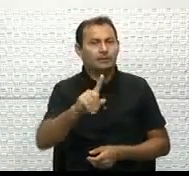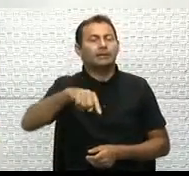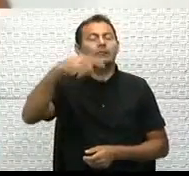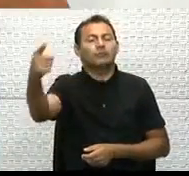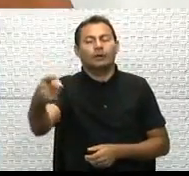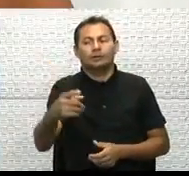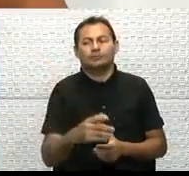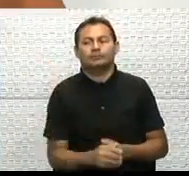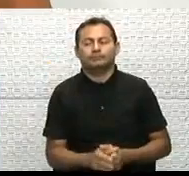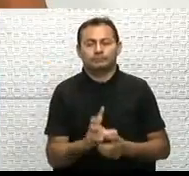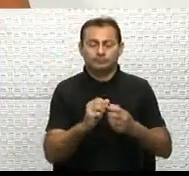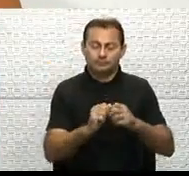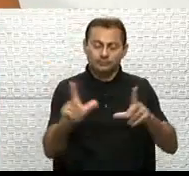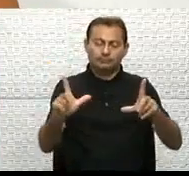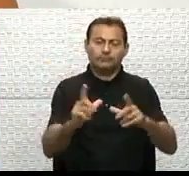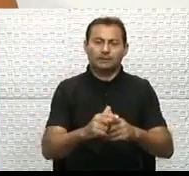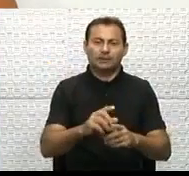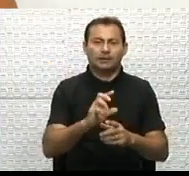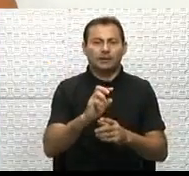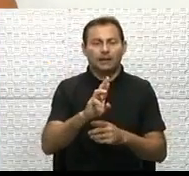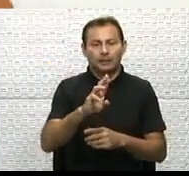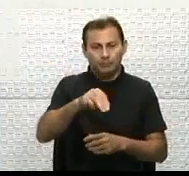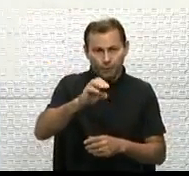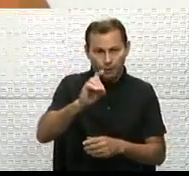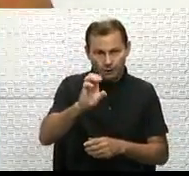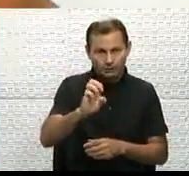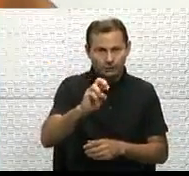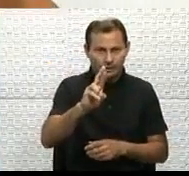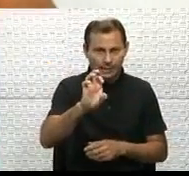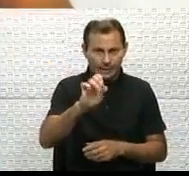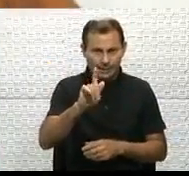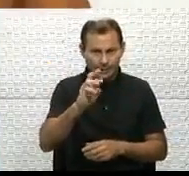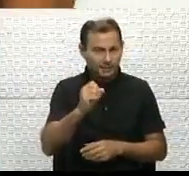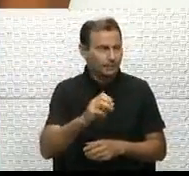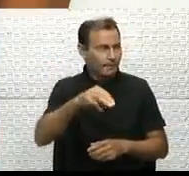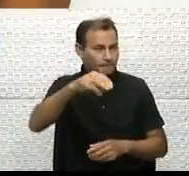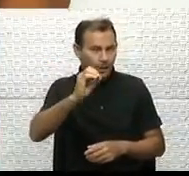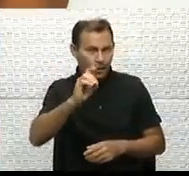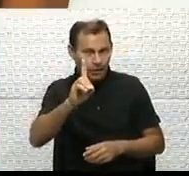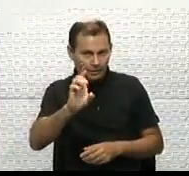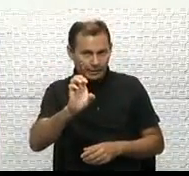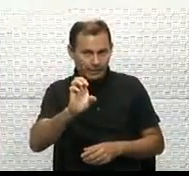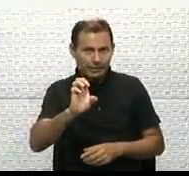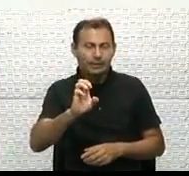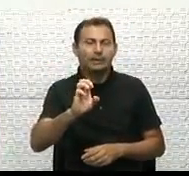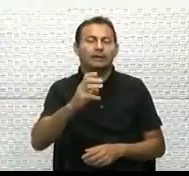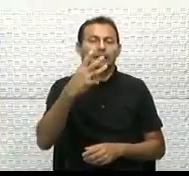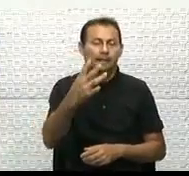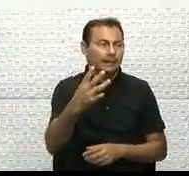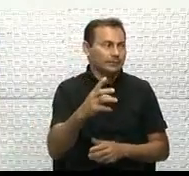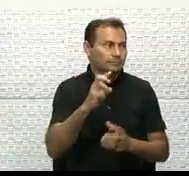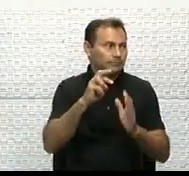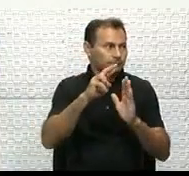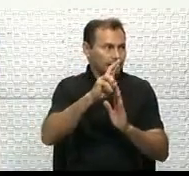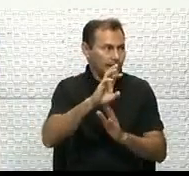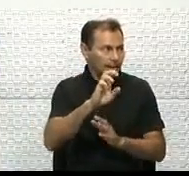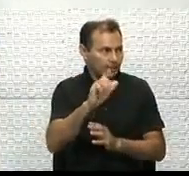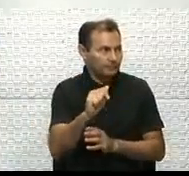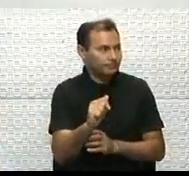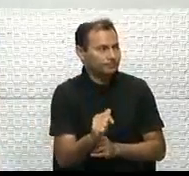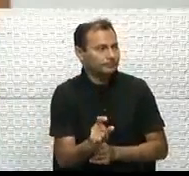depois ativar o modo referente à reta de regressão. Mod 3, reg, que já é de